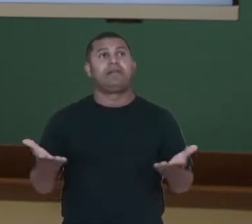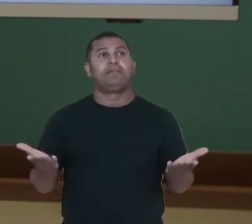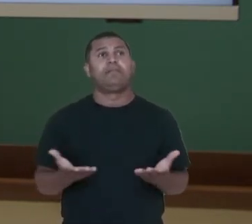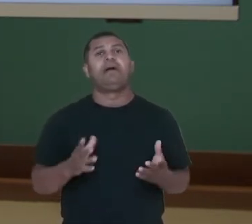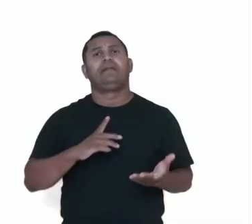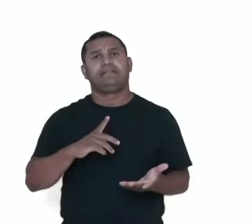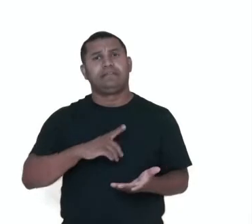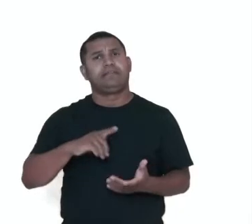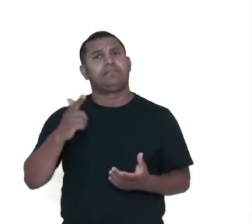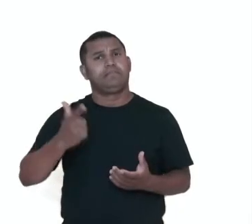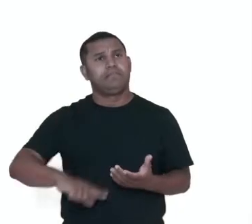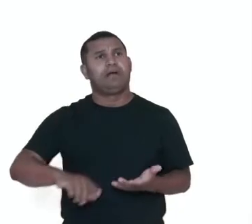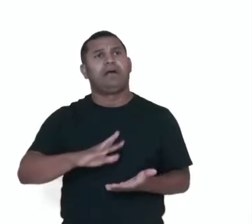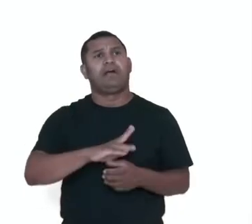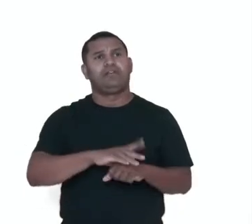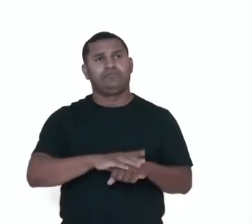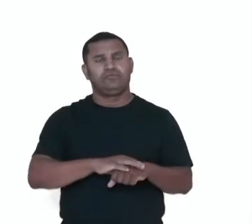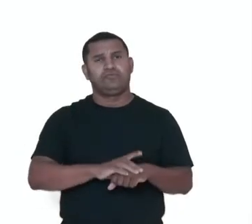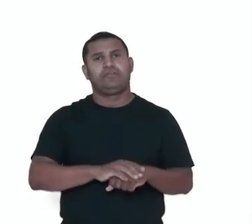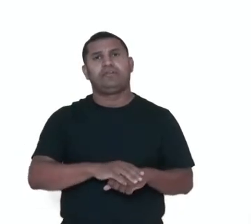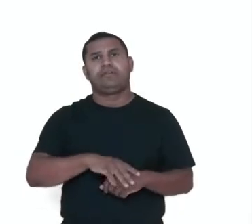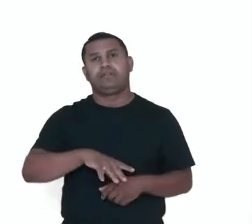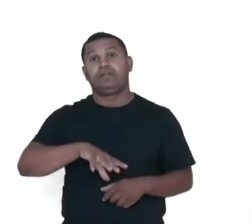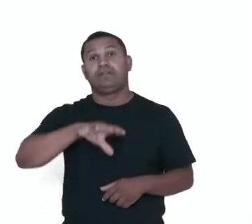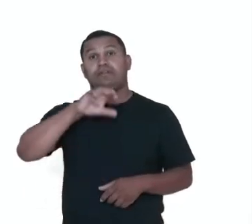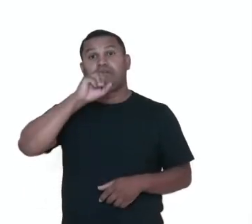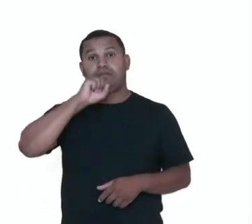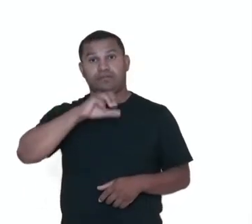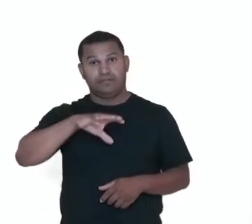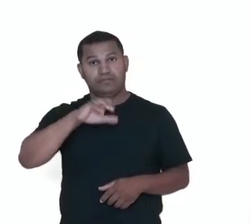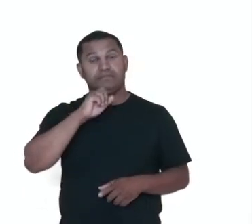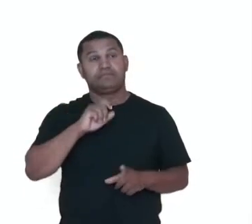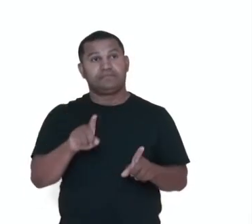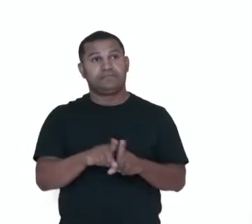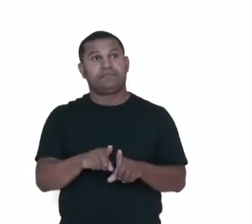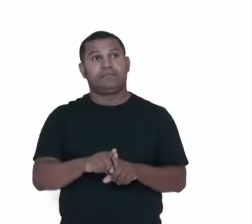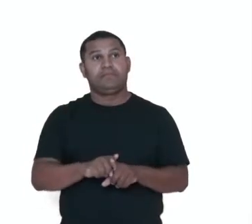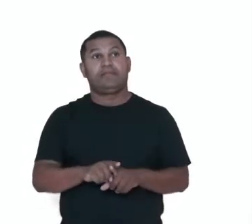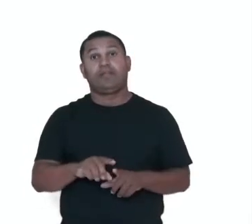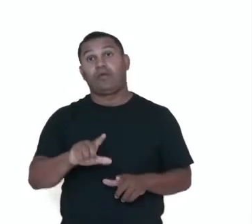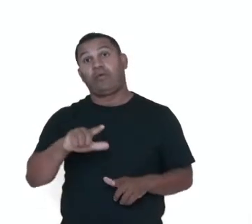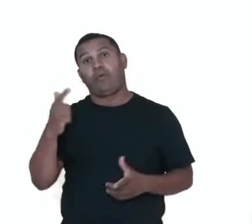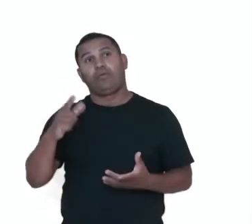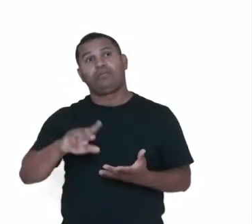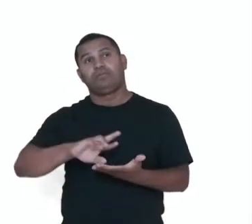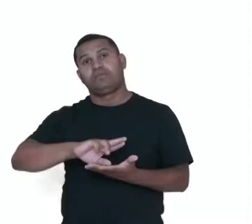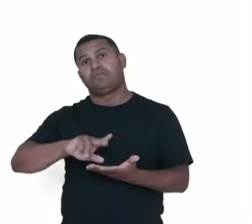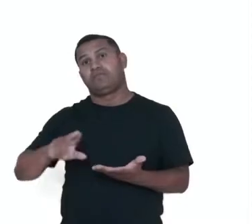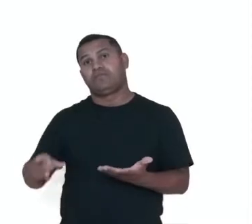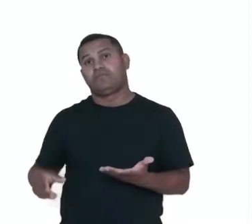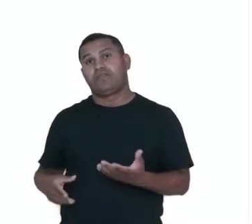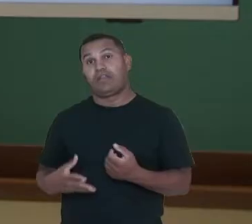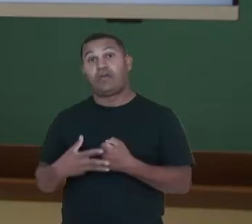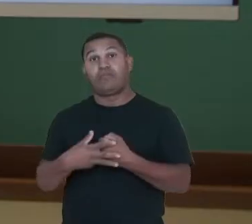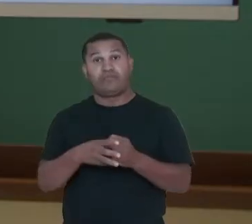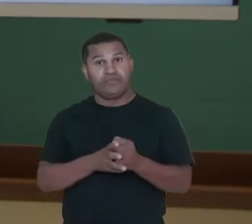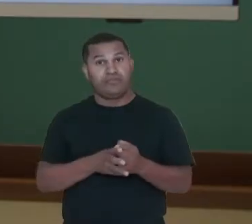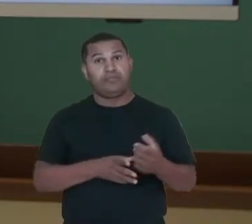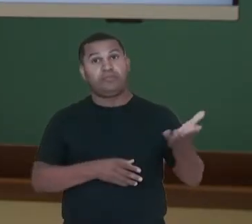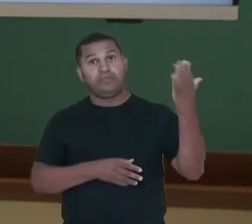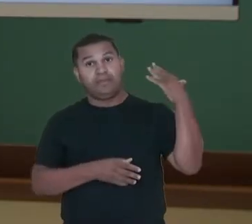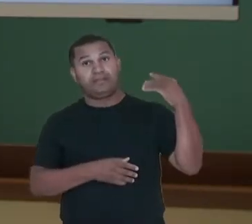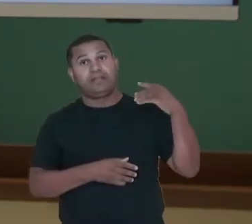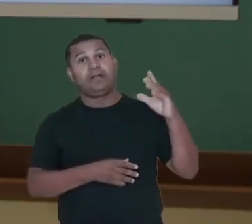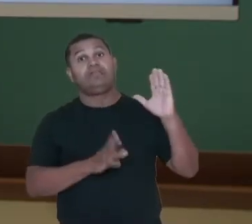outras doenças respiratórias graves provocadas pela família do coronavírus. Então, como eu falei, o coronavírus, esse vírus ele vem de